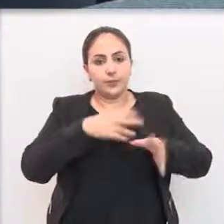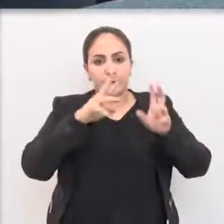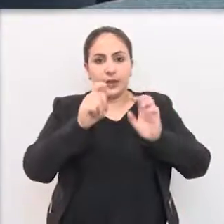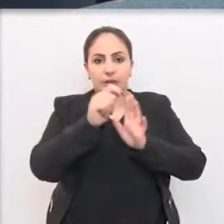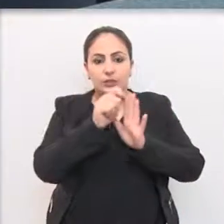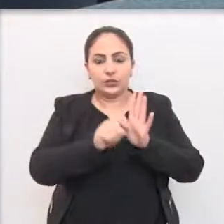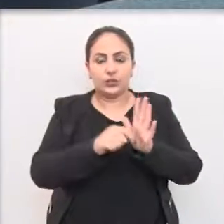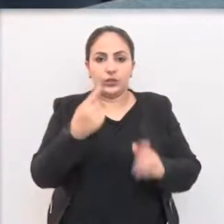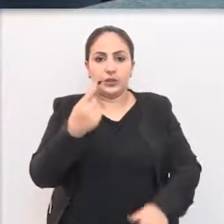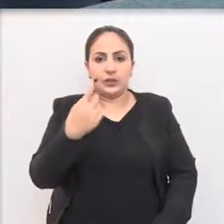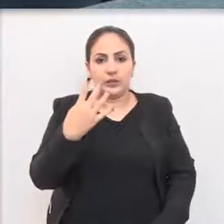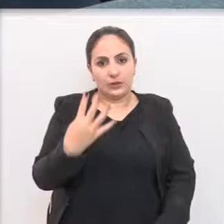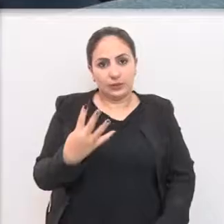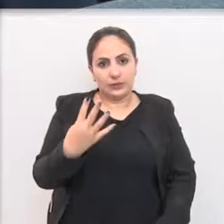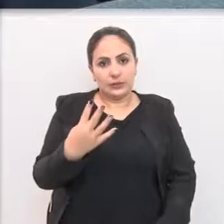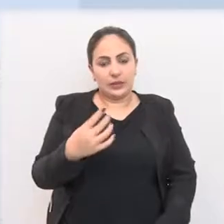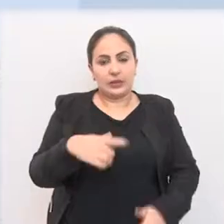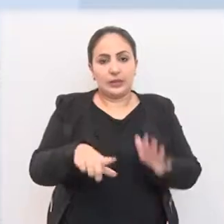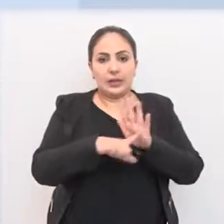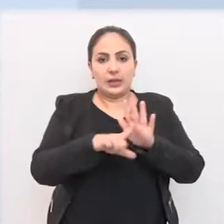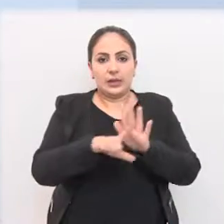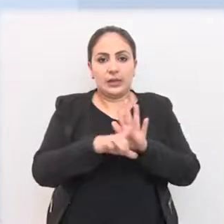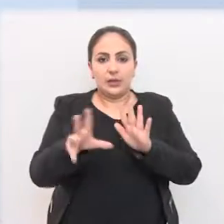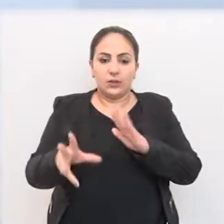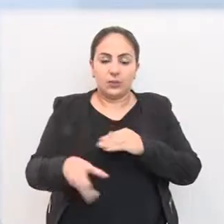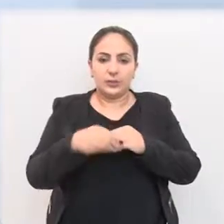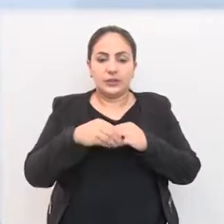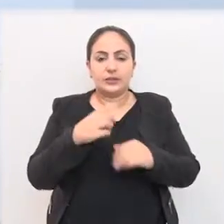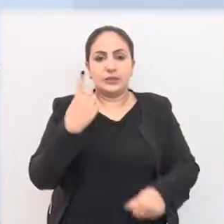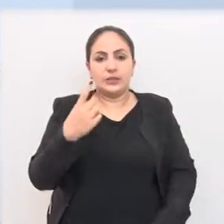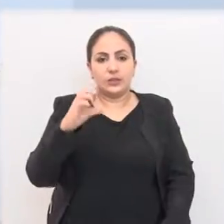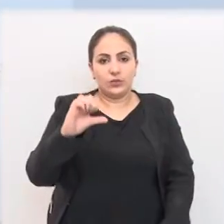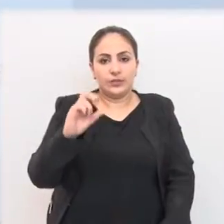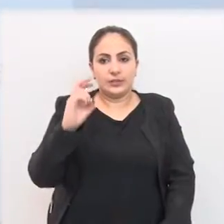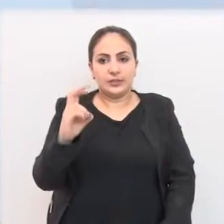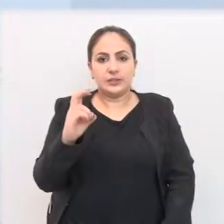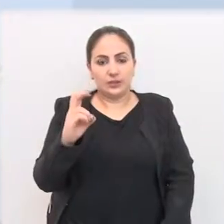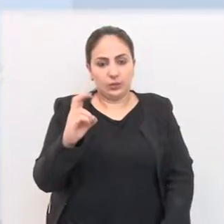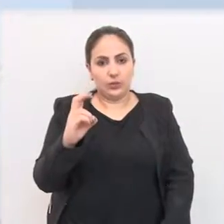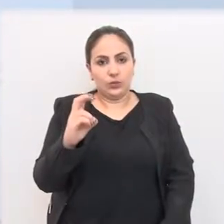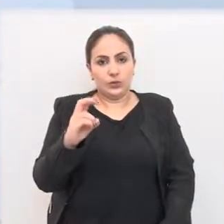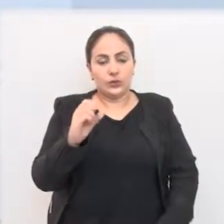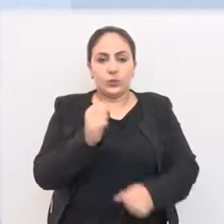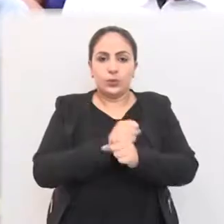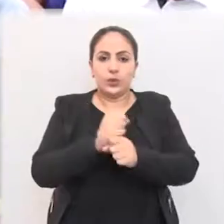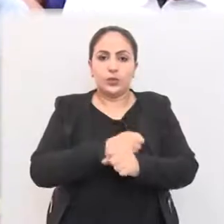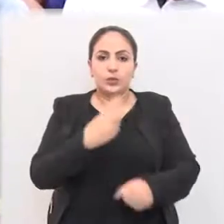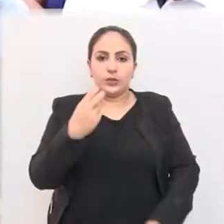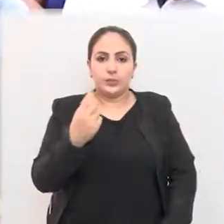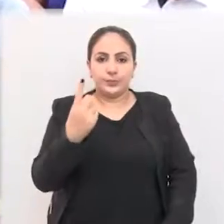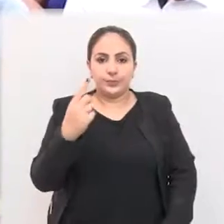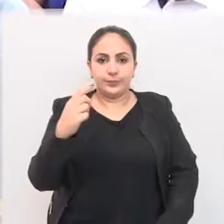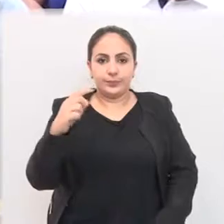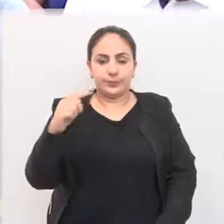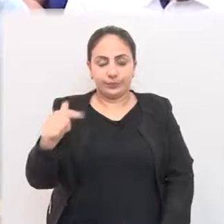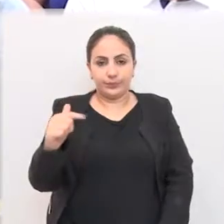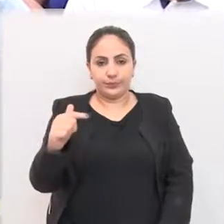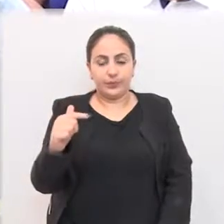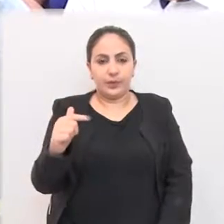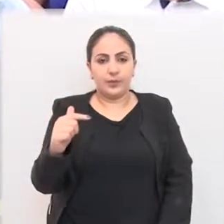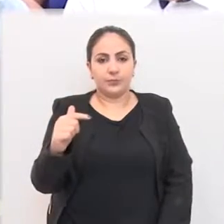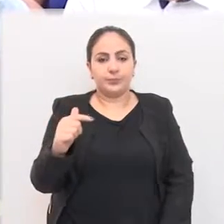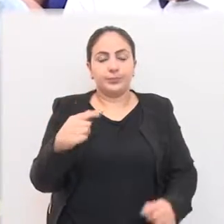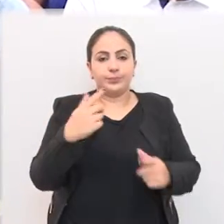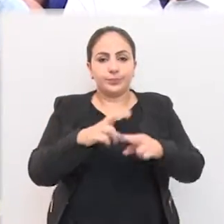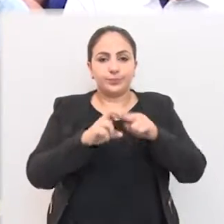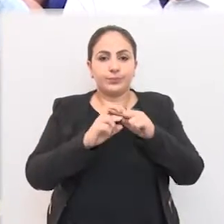casos descritos no artigo 14 da Lei Complementar 195 de 2007. Por este motivo, o